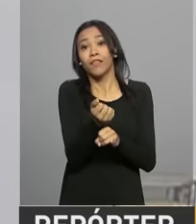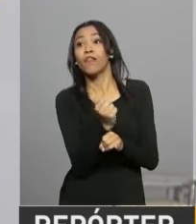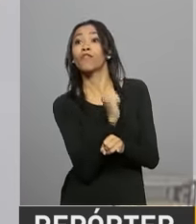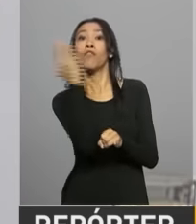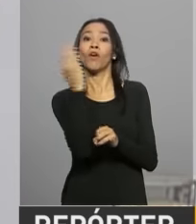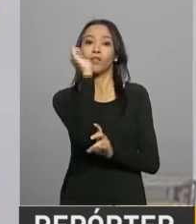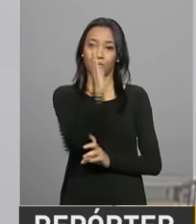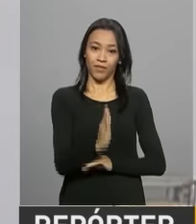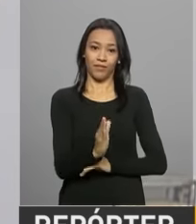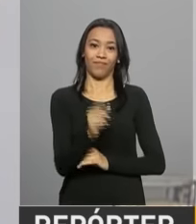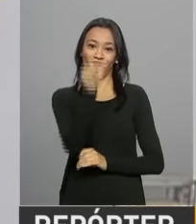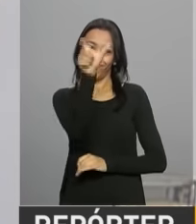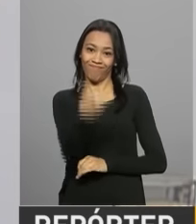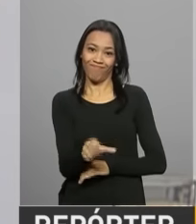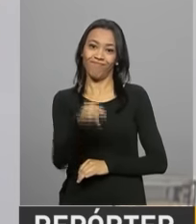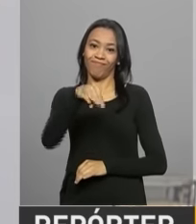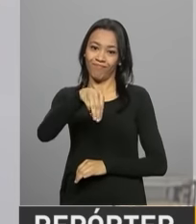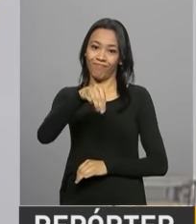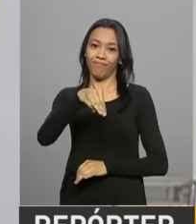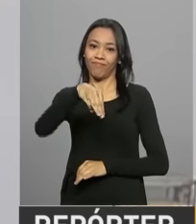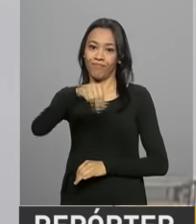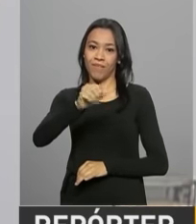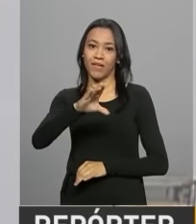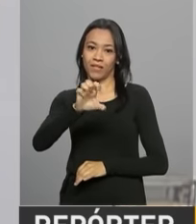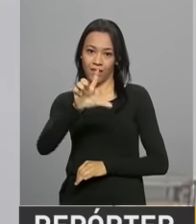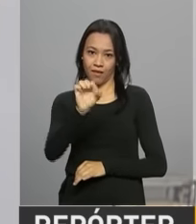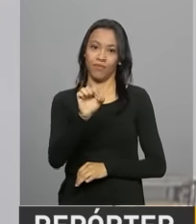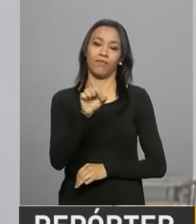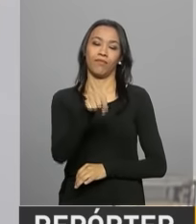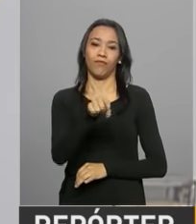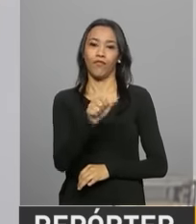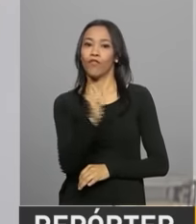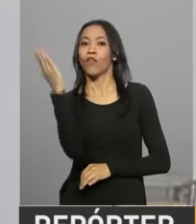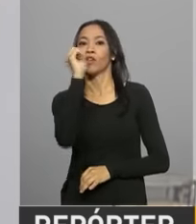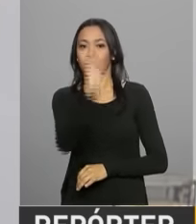e, portanto, estará aqui